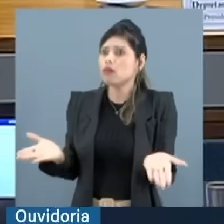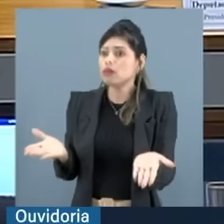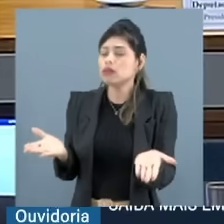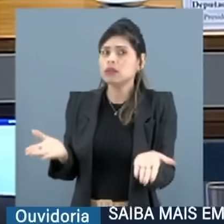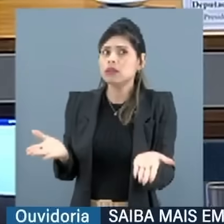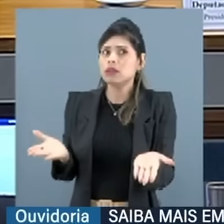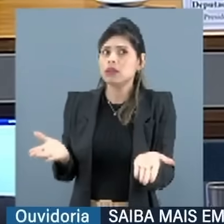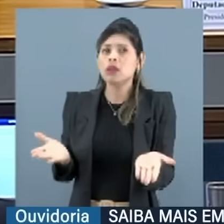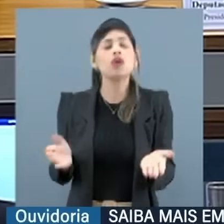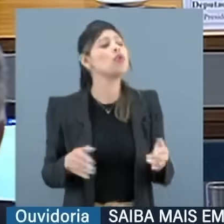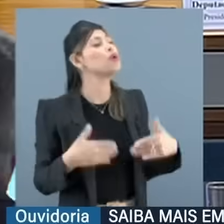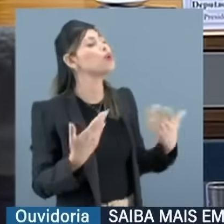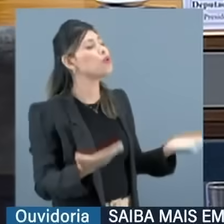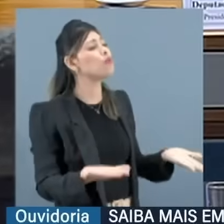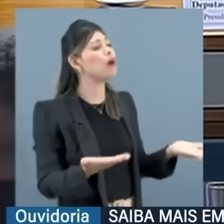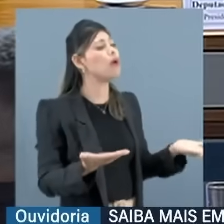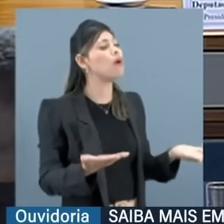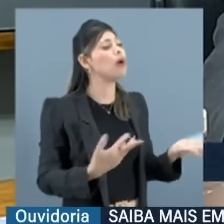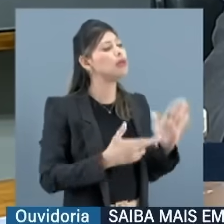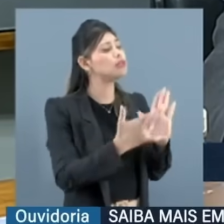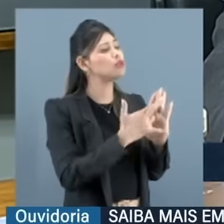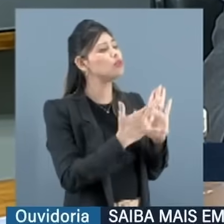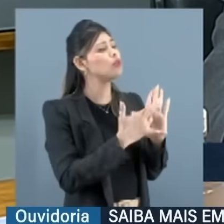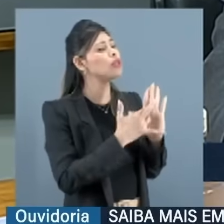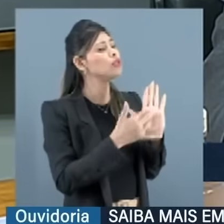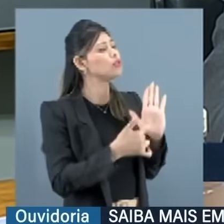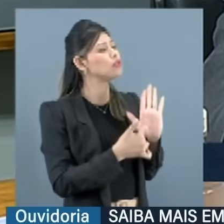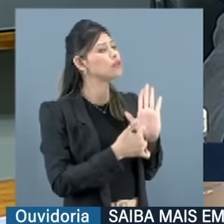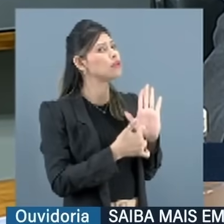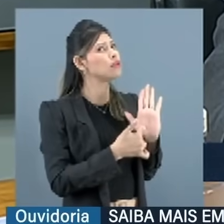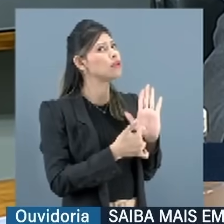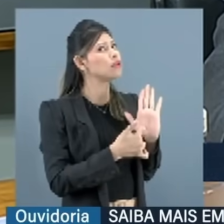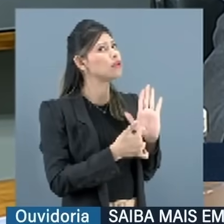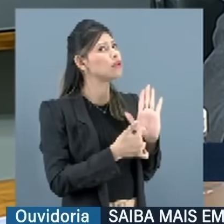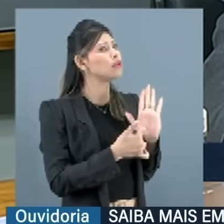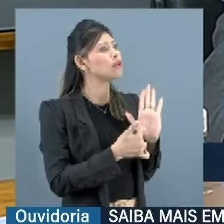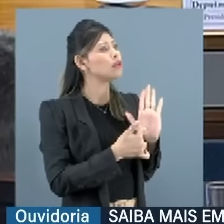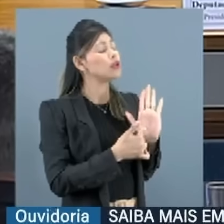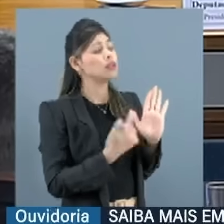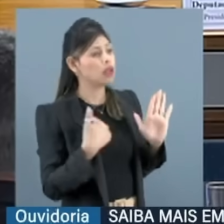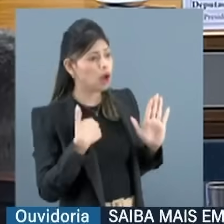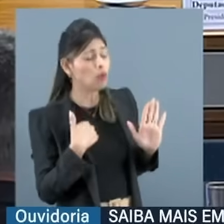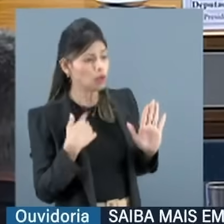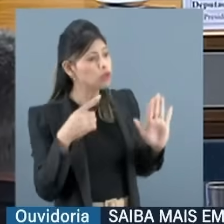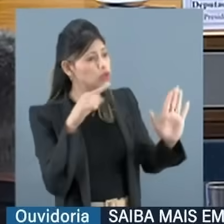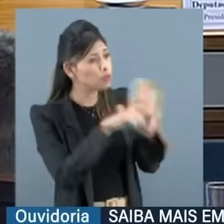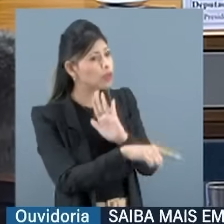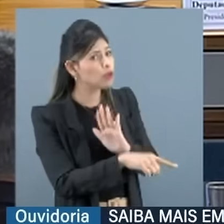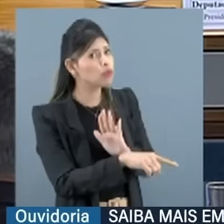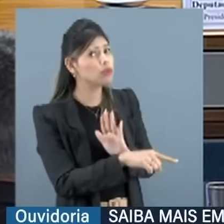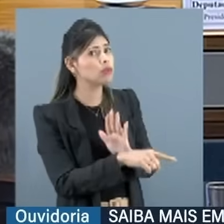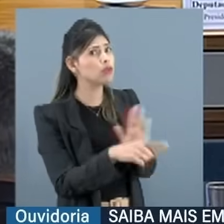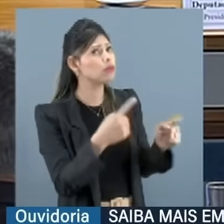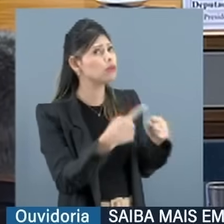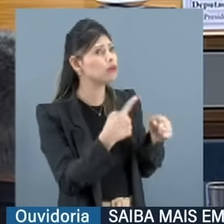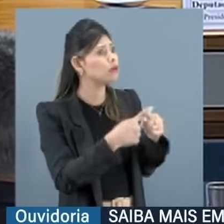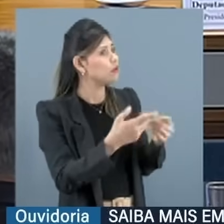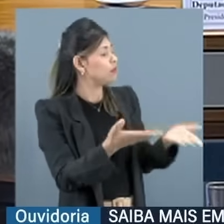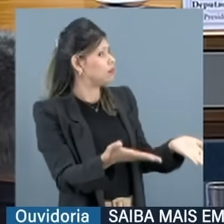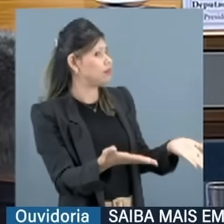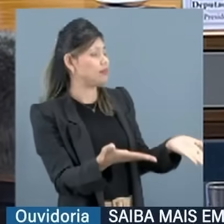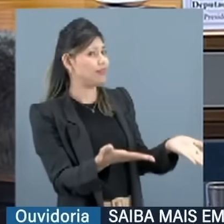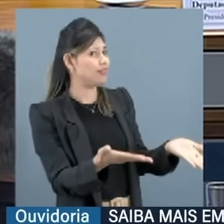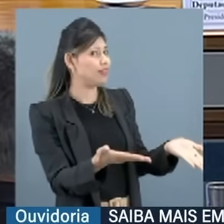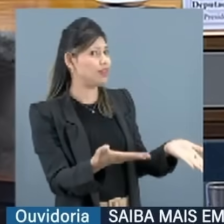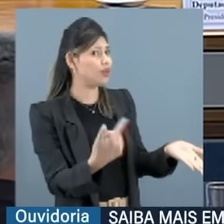no regimento que eu possa tomar, senador? Pode, a decisão é de Vossa Excelência. Não, eu estou perguntando a Vossa Excelência porque eu me sigo... São 22 que eu me